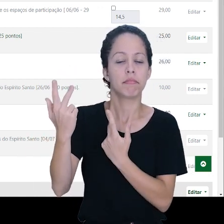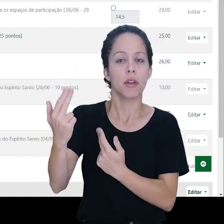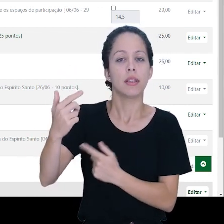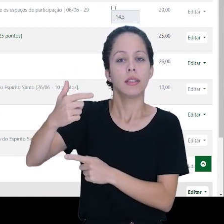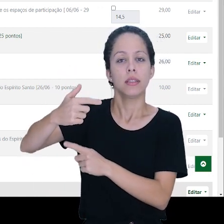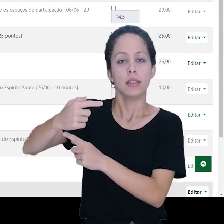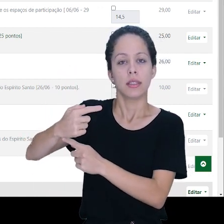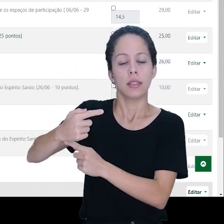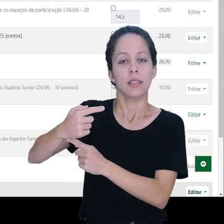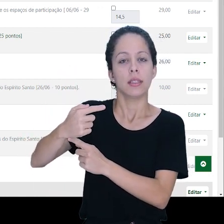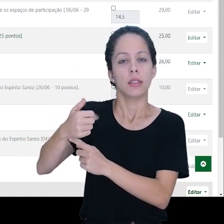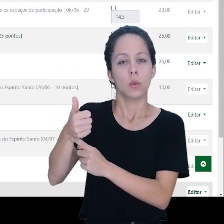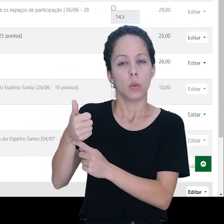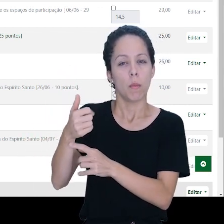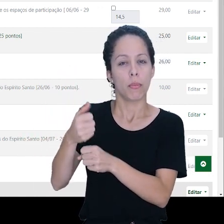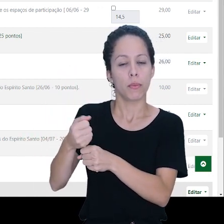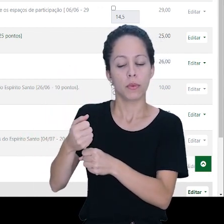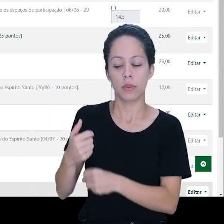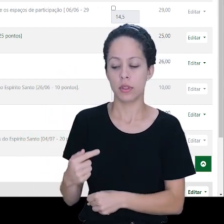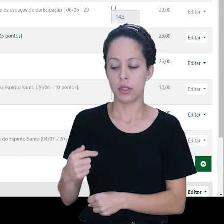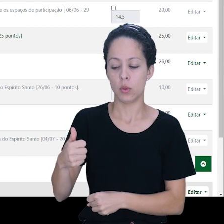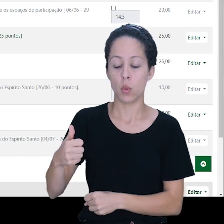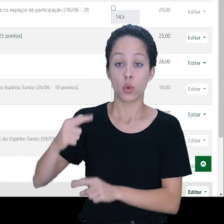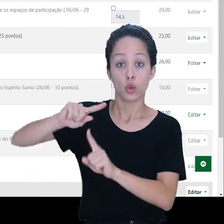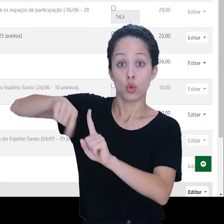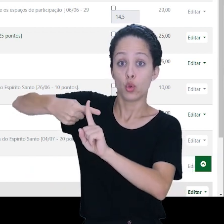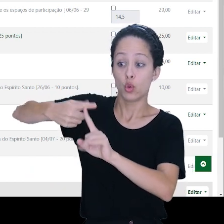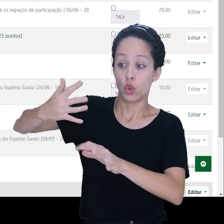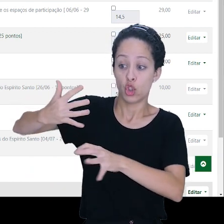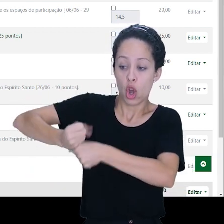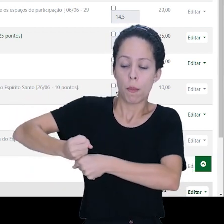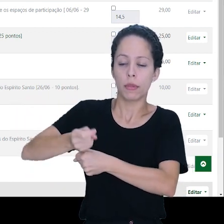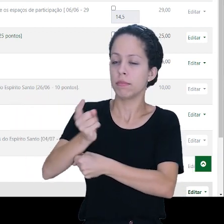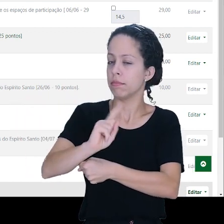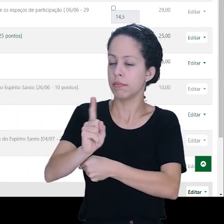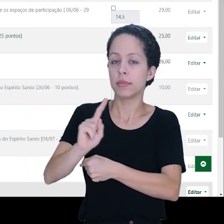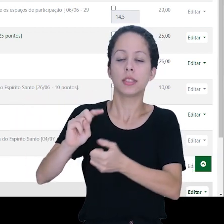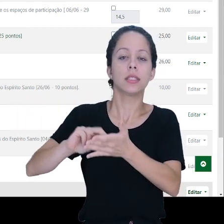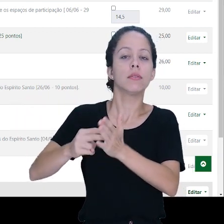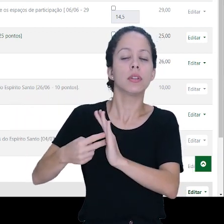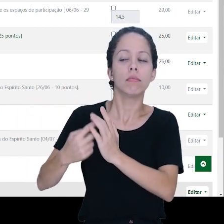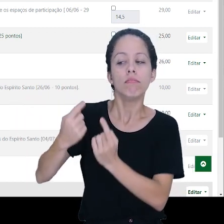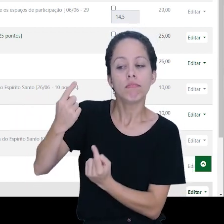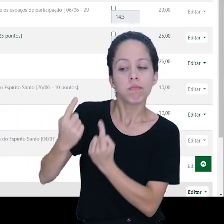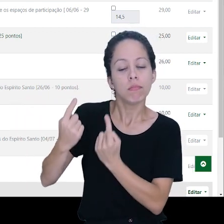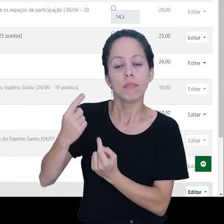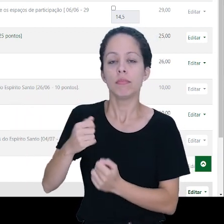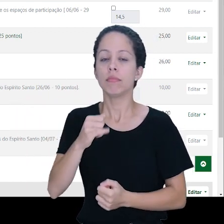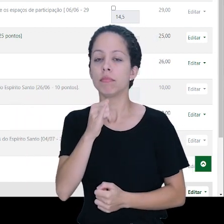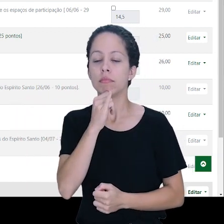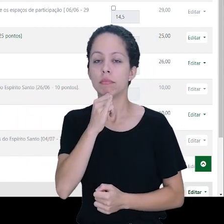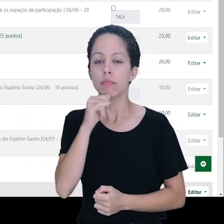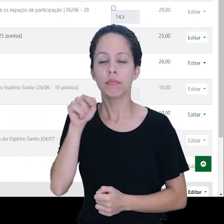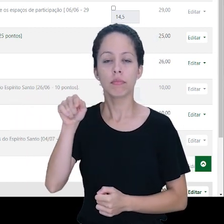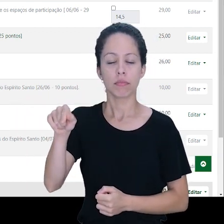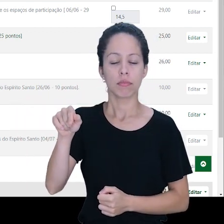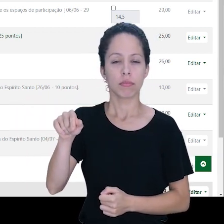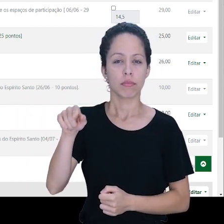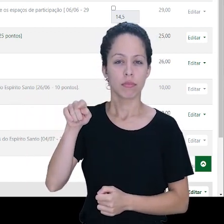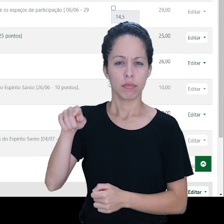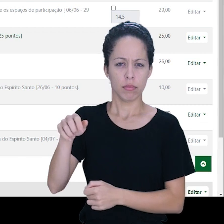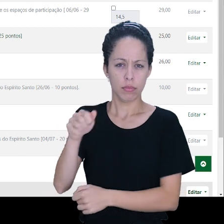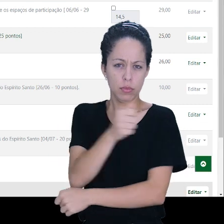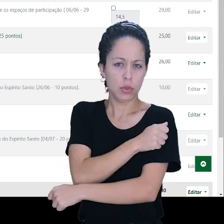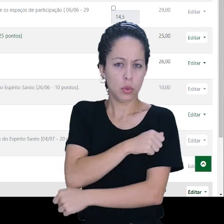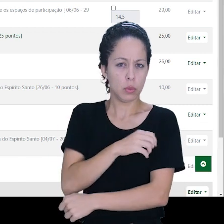atividades B E aí ele faz então a recuperação e ele tira 60 você quer